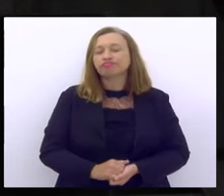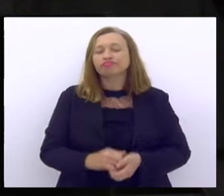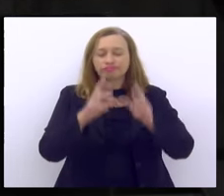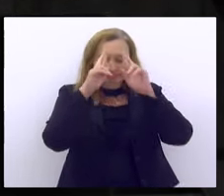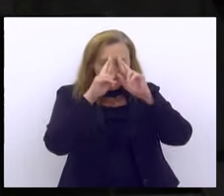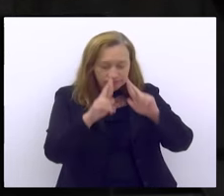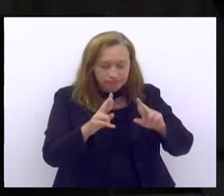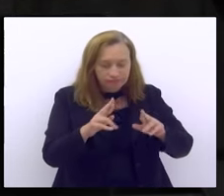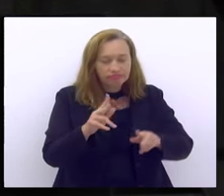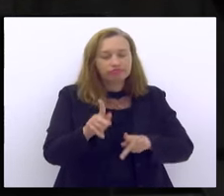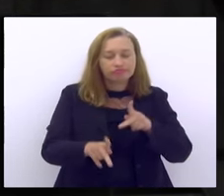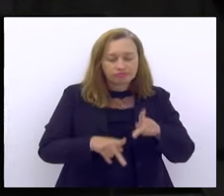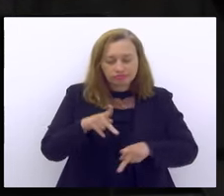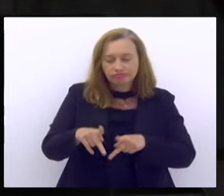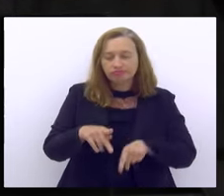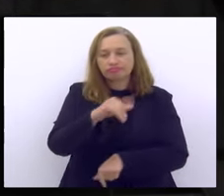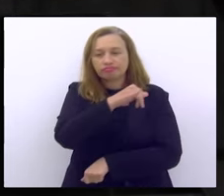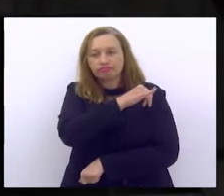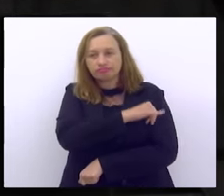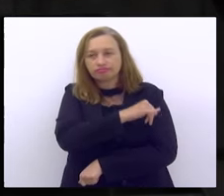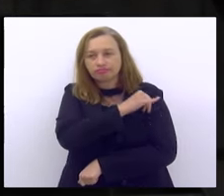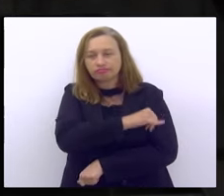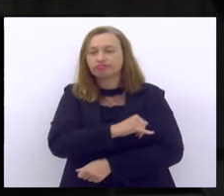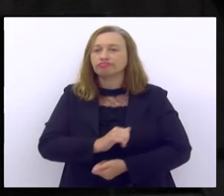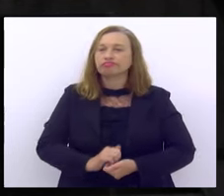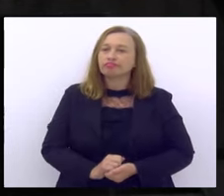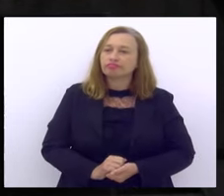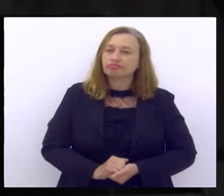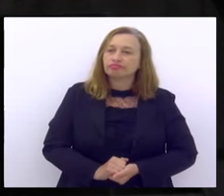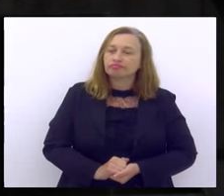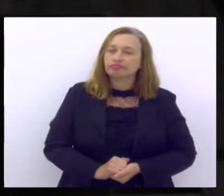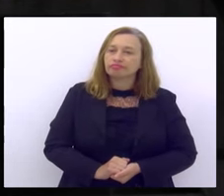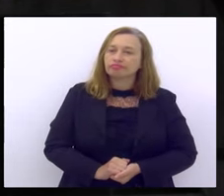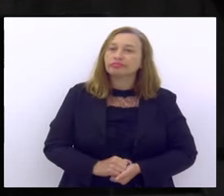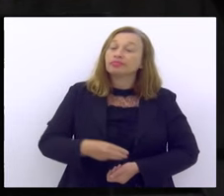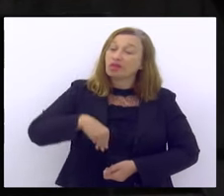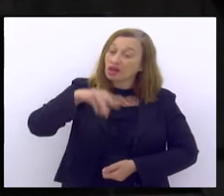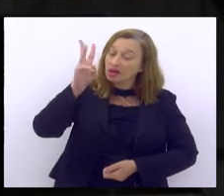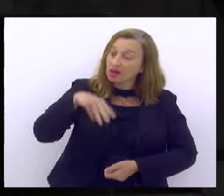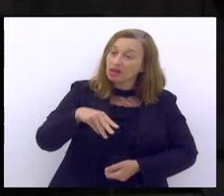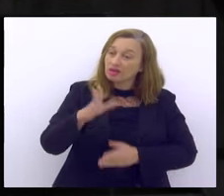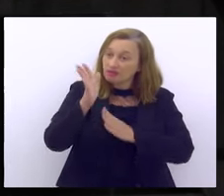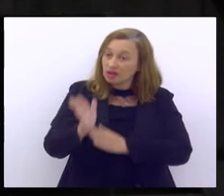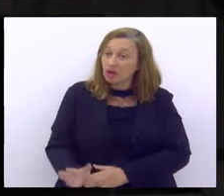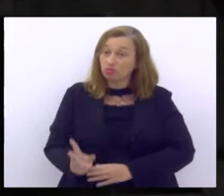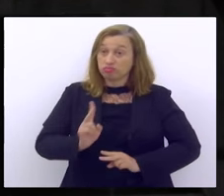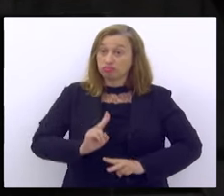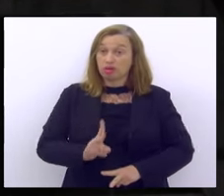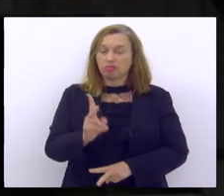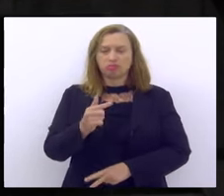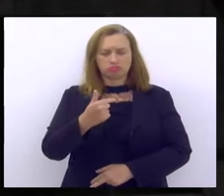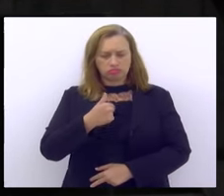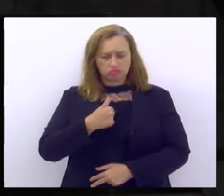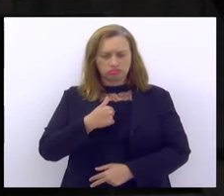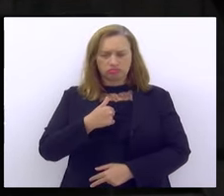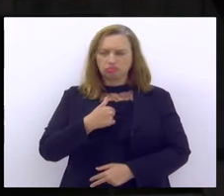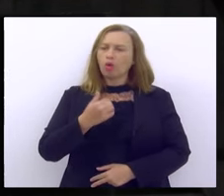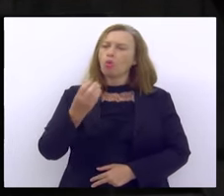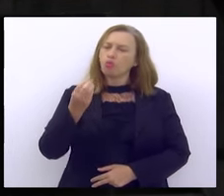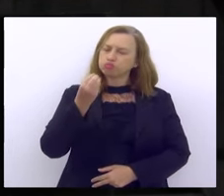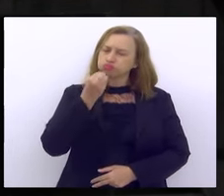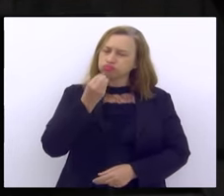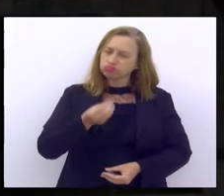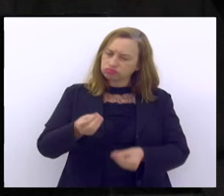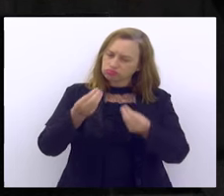respeito ao povo do Rio de Janeiro, a quem eu sempre serei fiel por ter me dado a